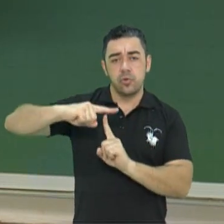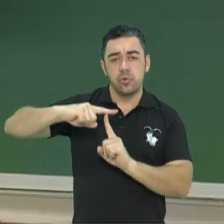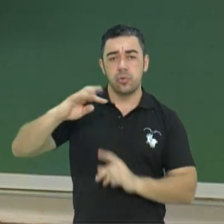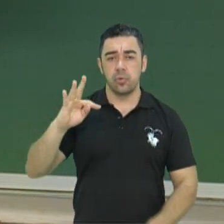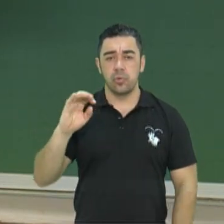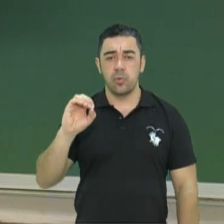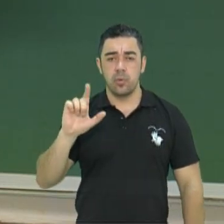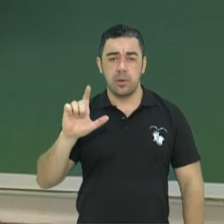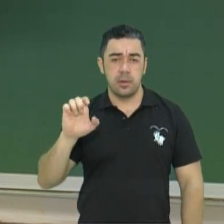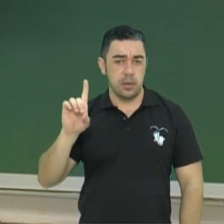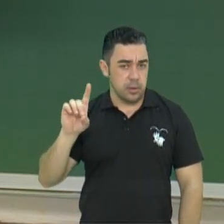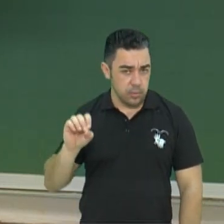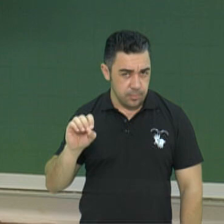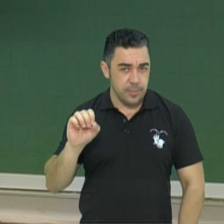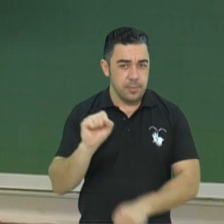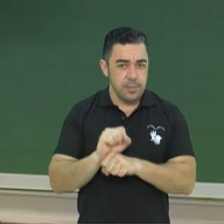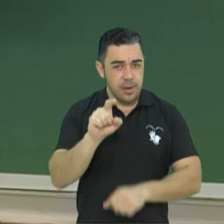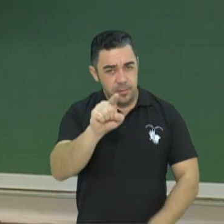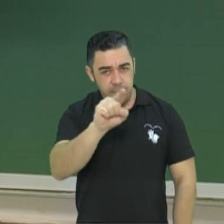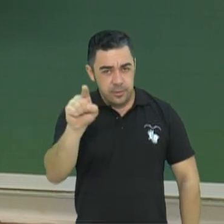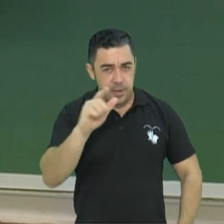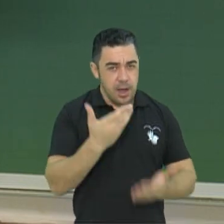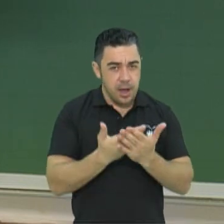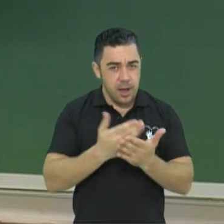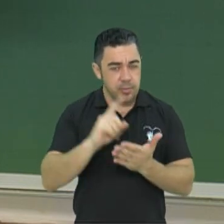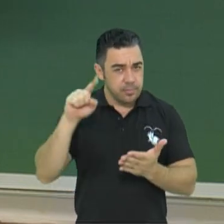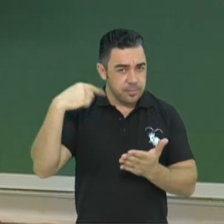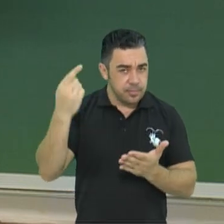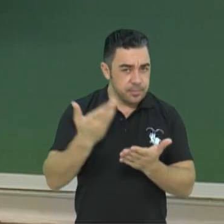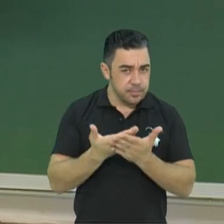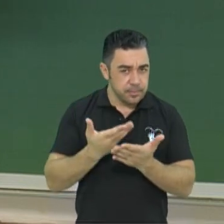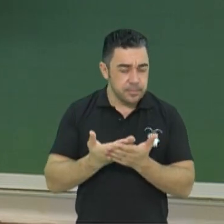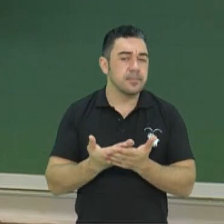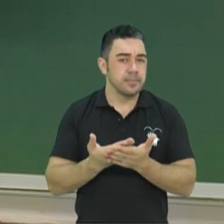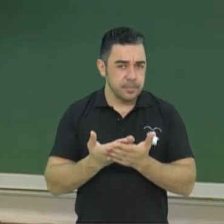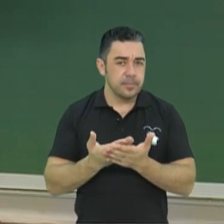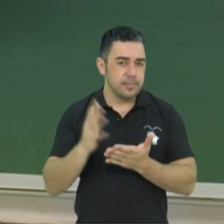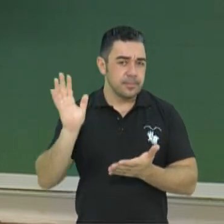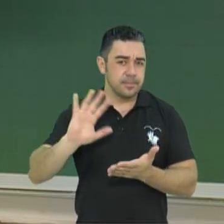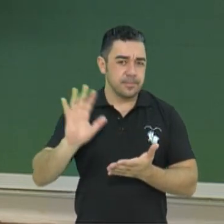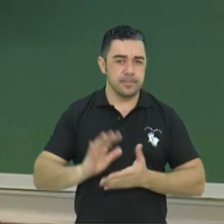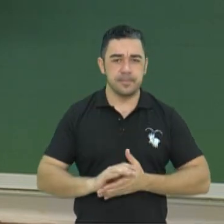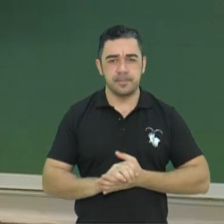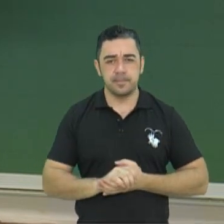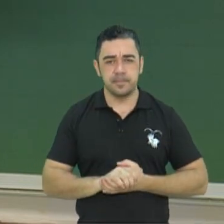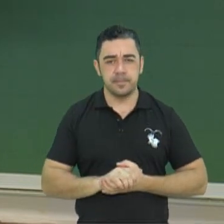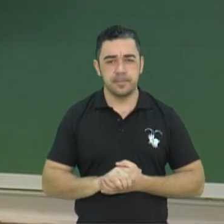certo? Então, aguardo você na próxima aula comigo e até lá!